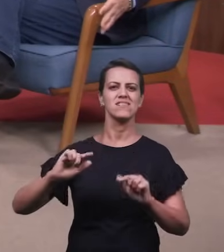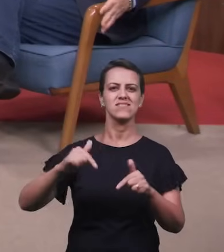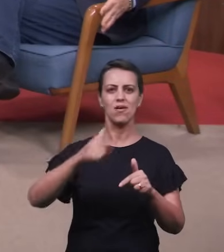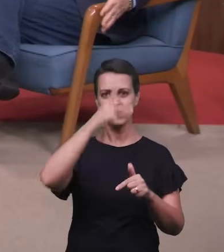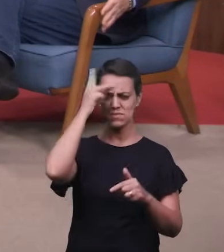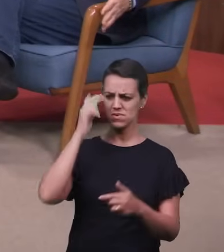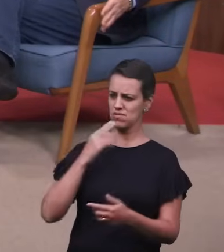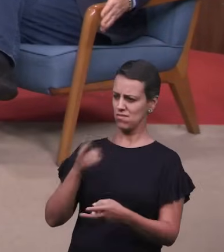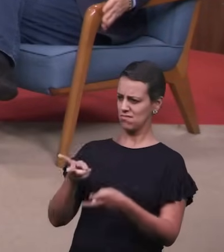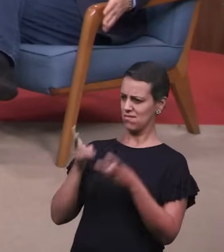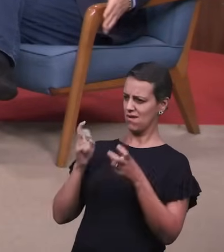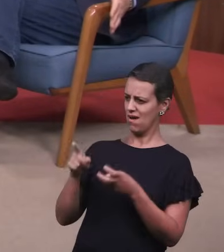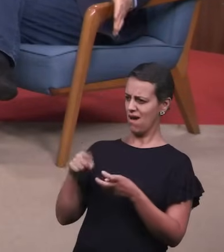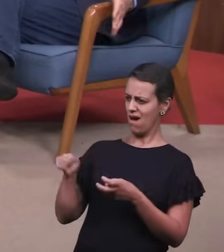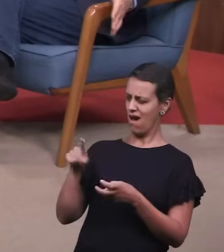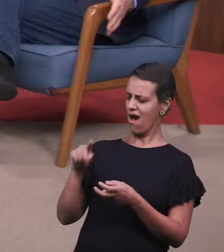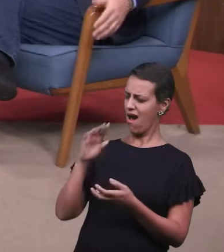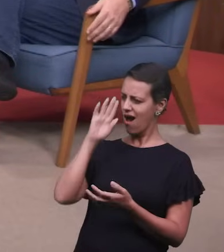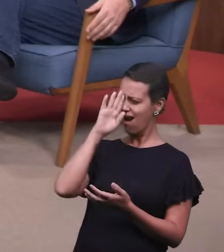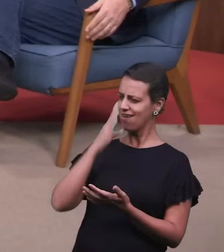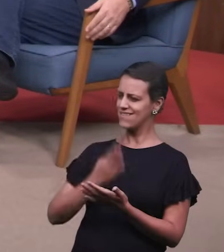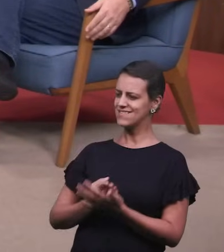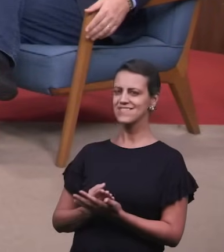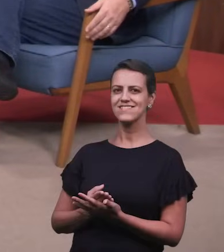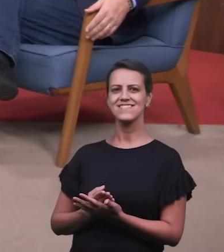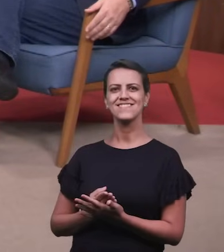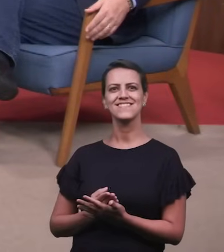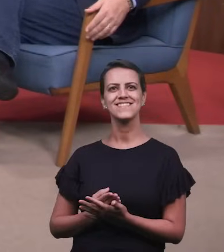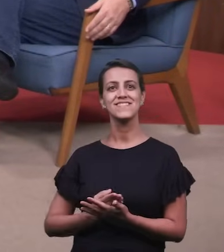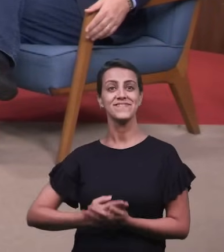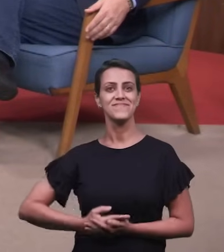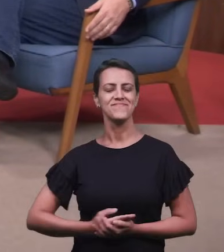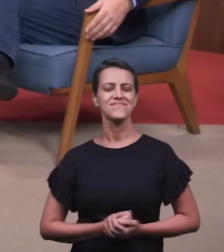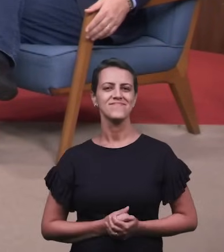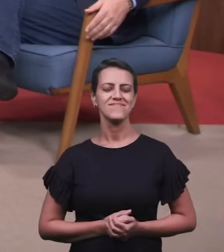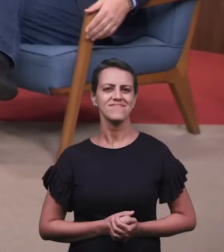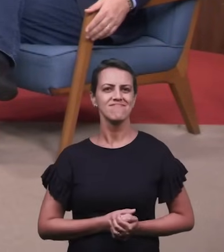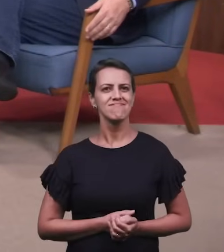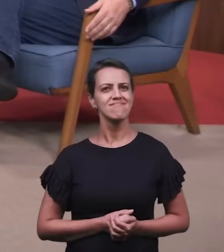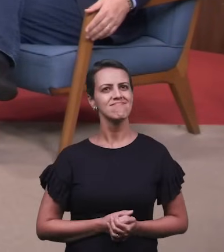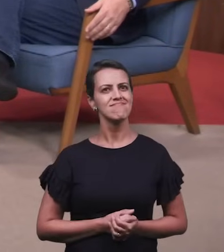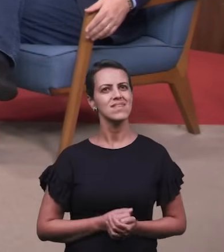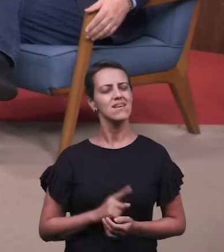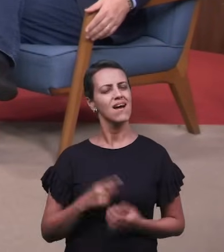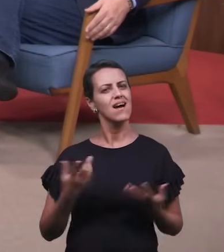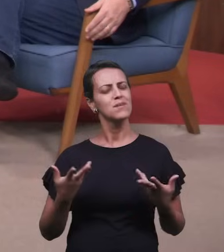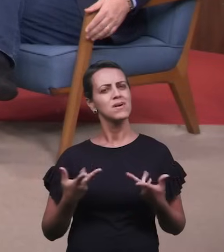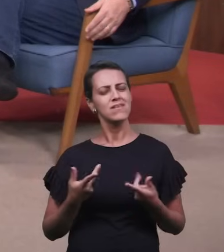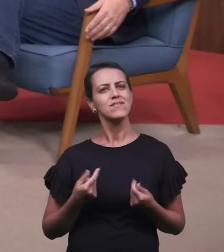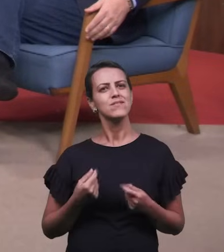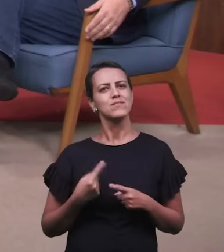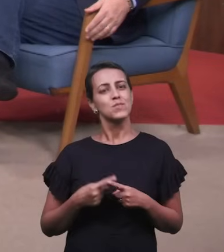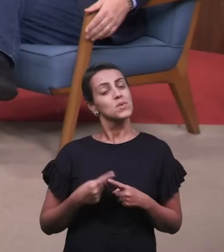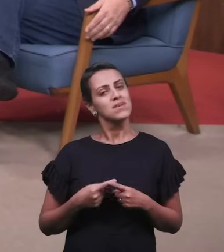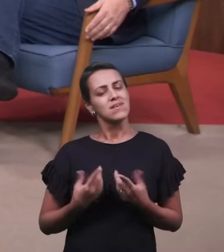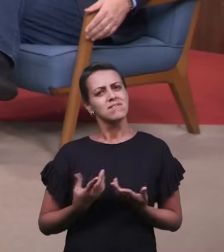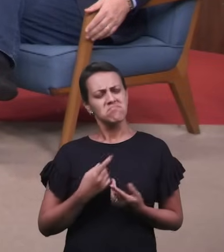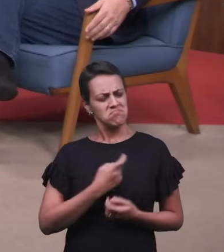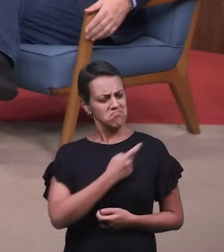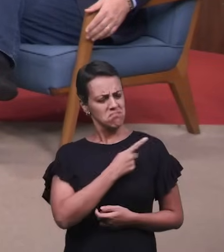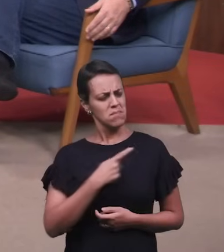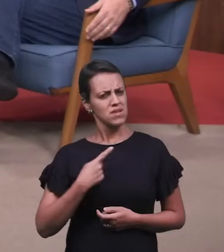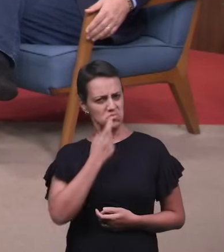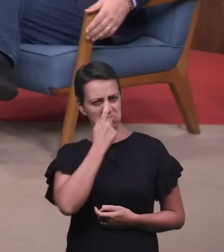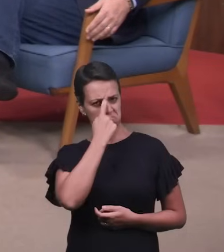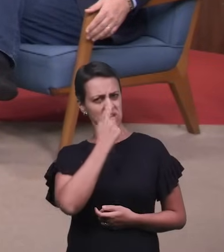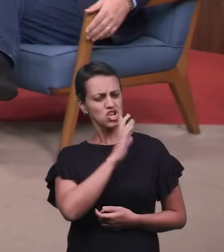um povo, que são os que creem. E esses sinais, isso é glorioso, porque além do que Daniel já